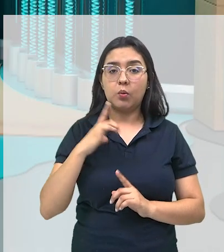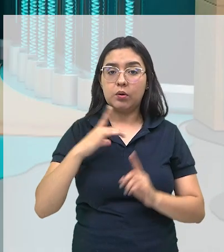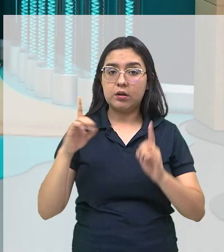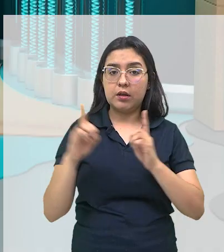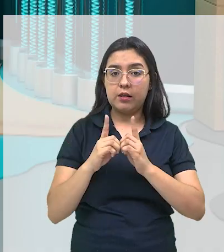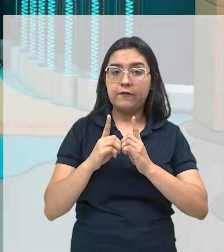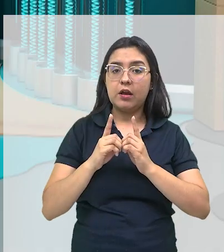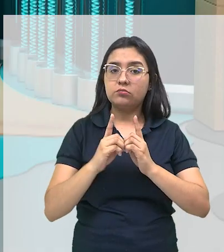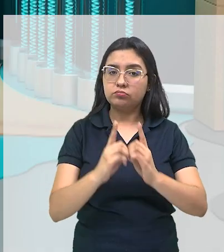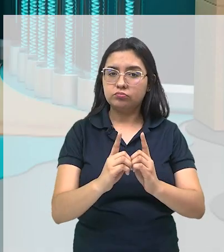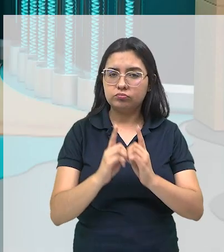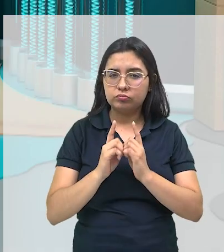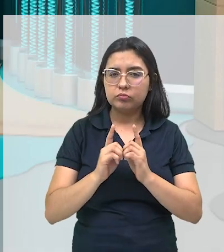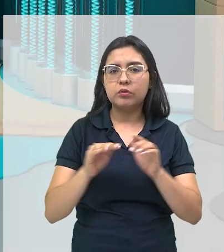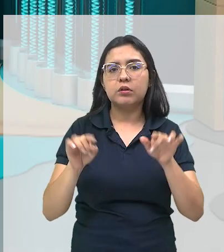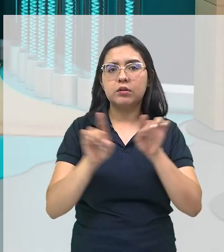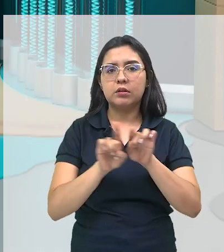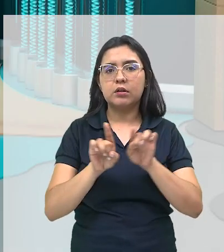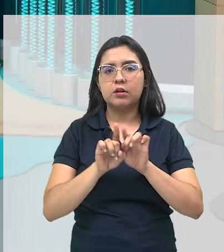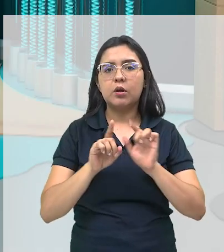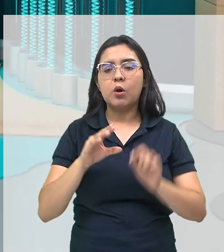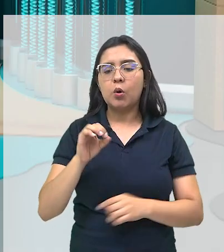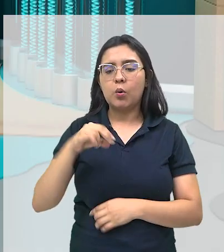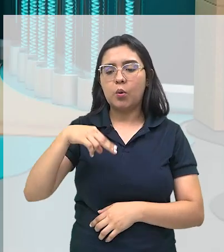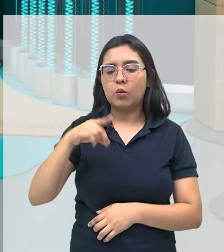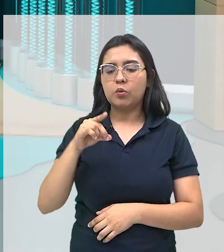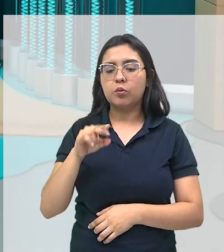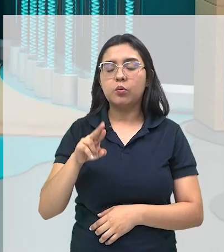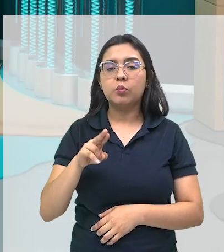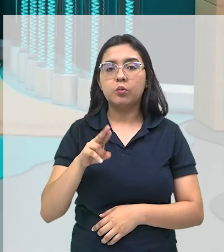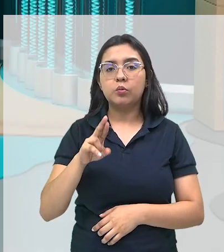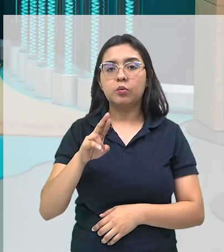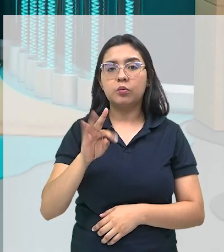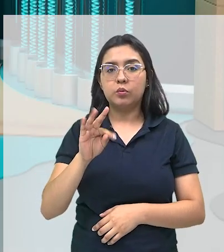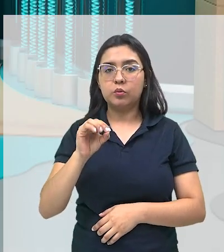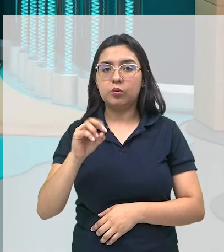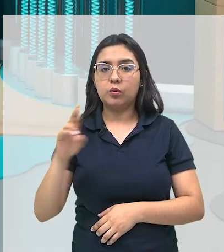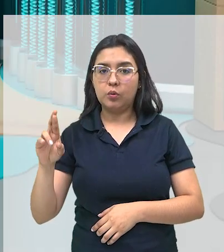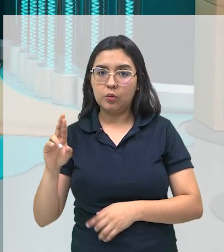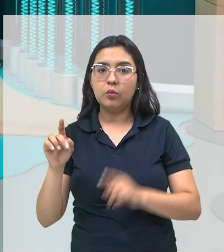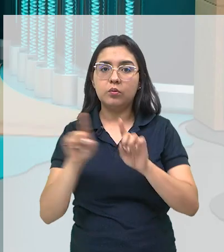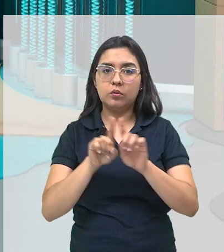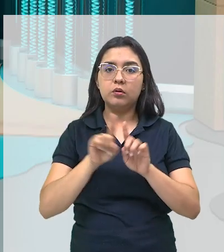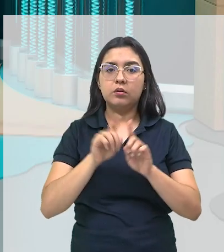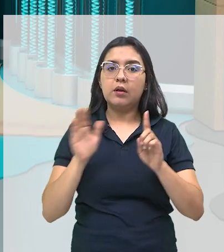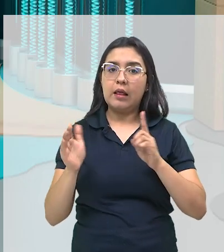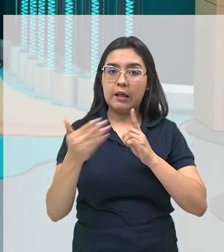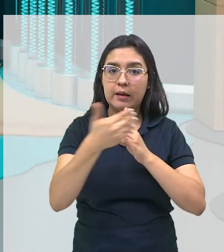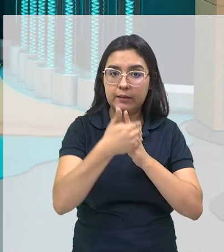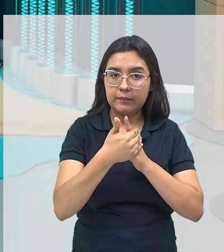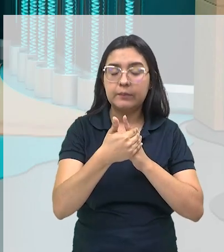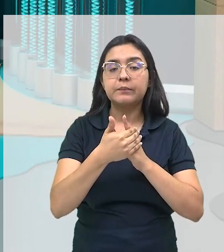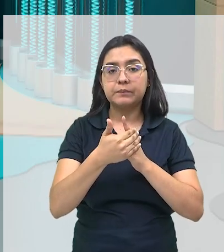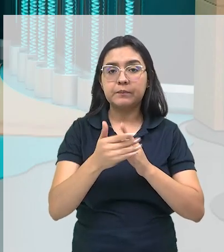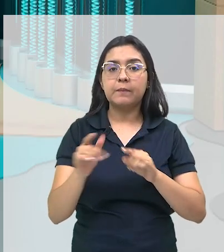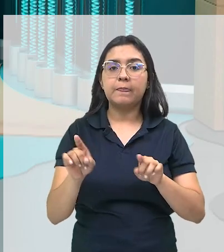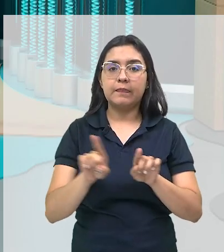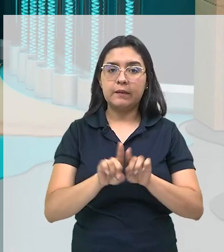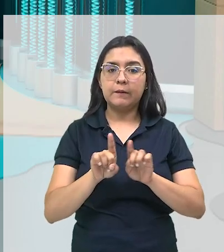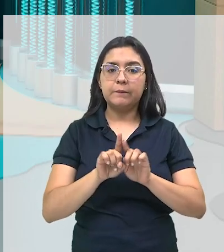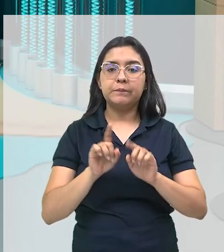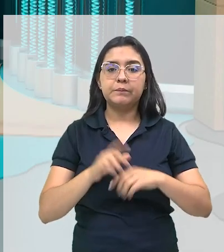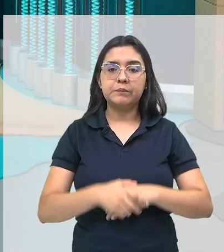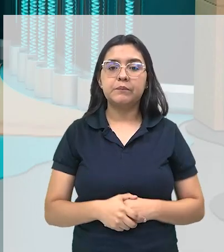Geralmente é a pessoa que coloca a mão por trás da costa da outra pessoa, do seu par, né? Enquanto